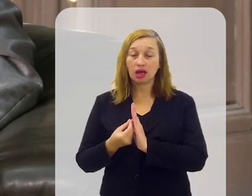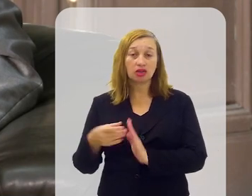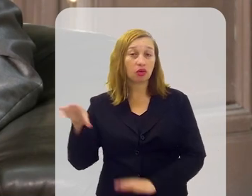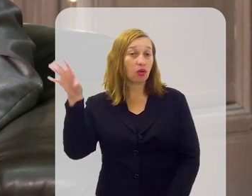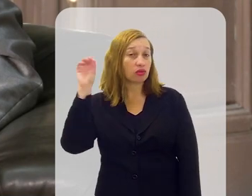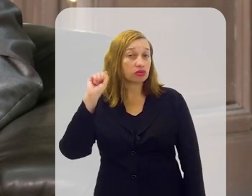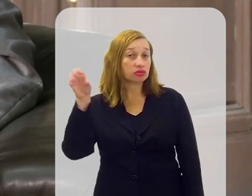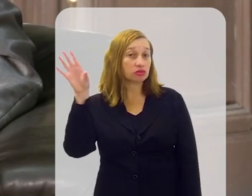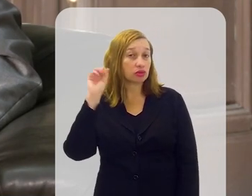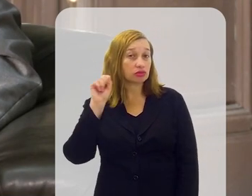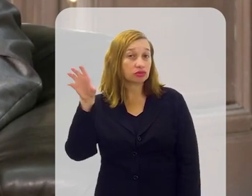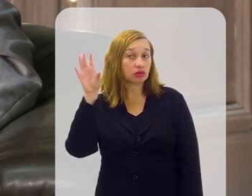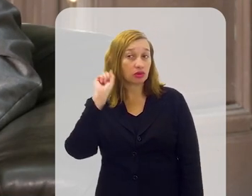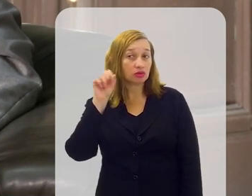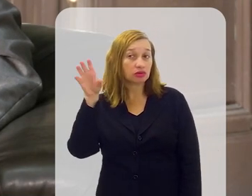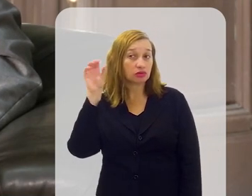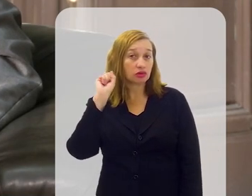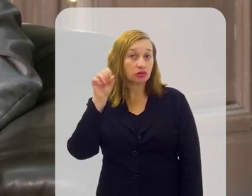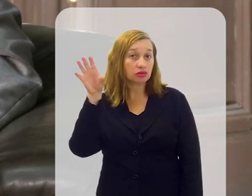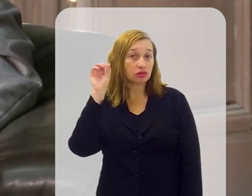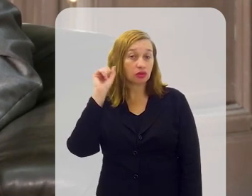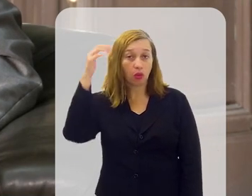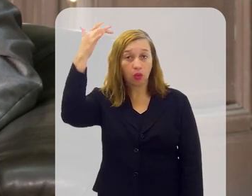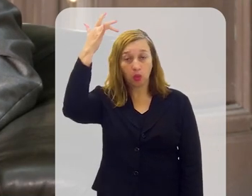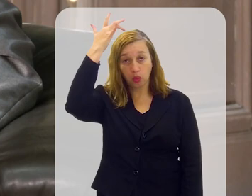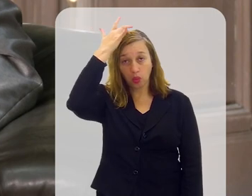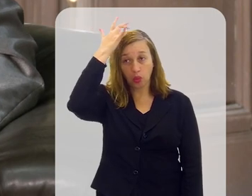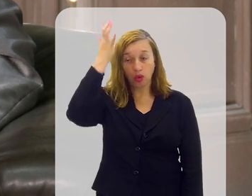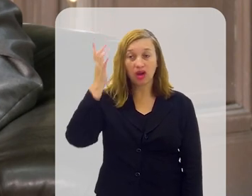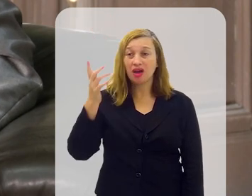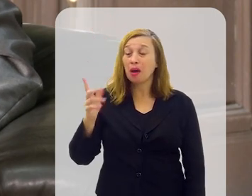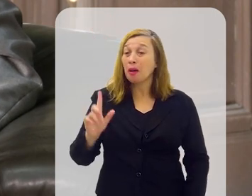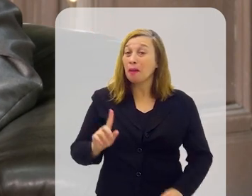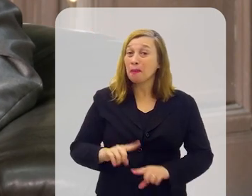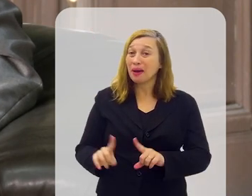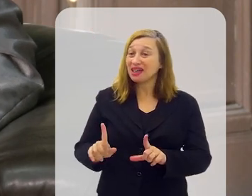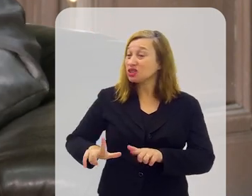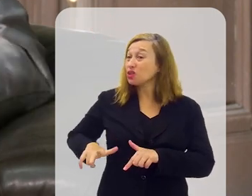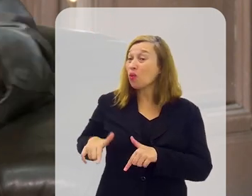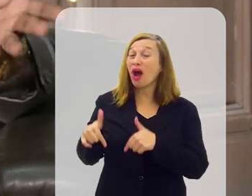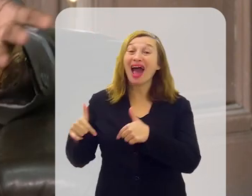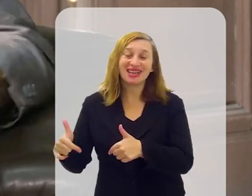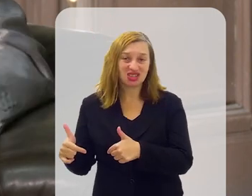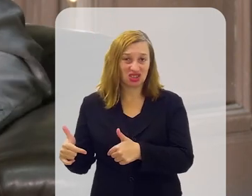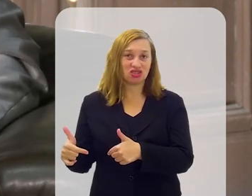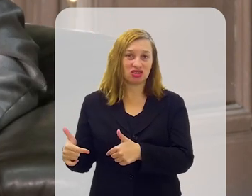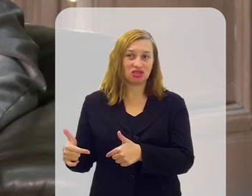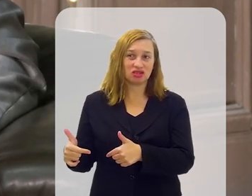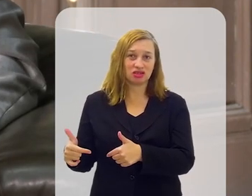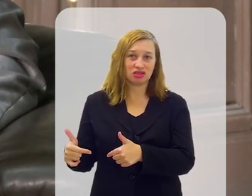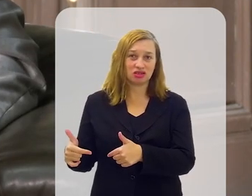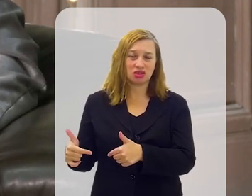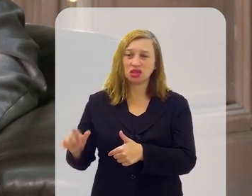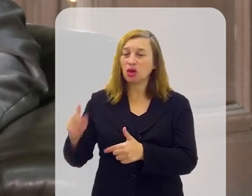pregador, mas não aplica para a sua vida. Não aplica para a sua vida. Não aplica nada na sua vida. E os de fora a gente já sabe,